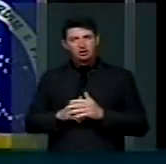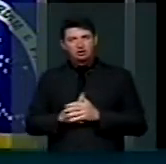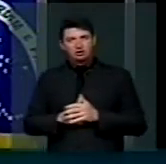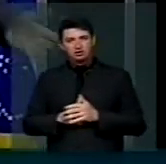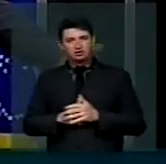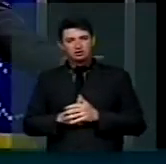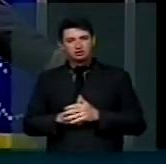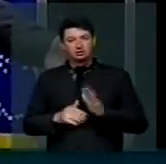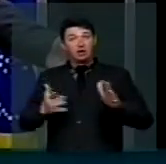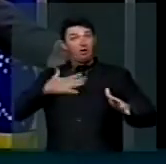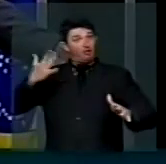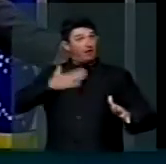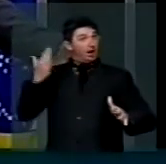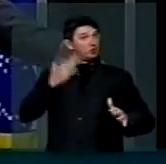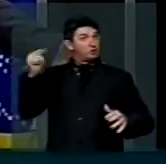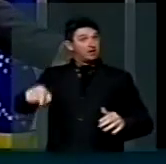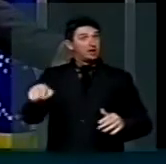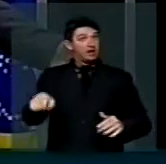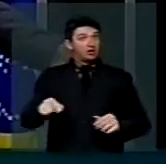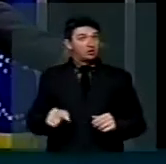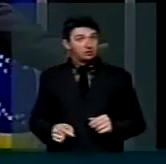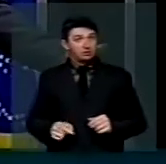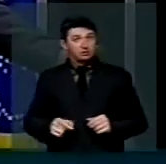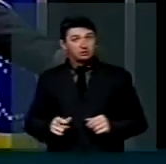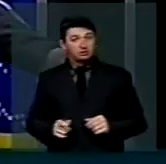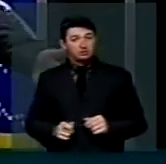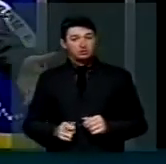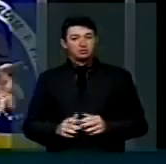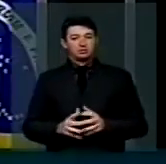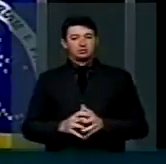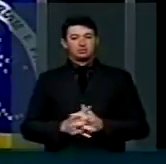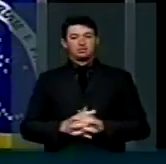conhecimento. Eu fiquei assustado com isso. Como é que alguém...